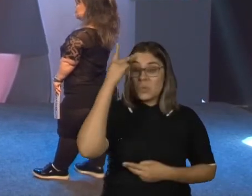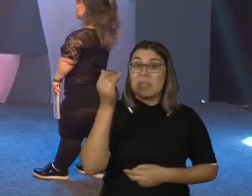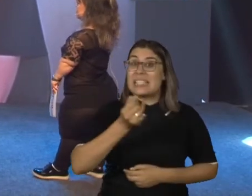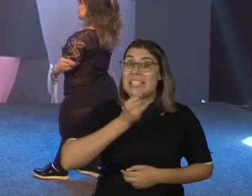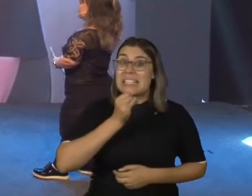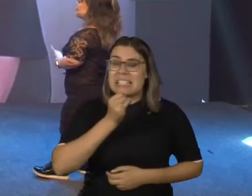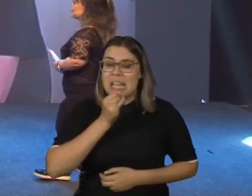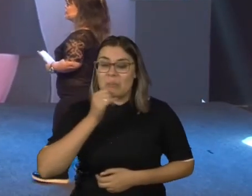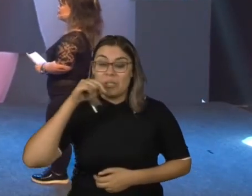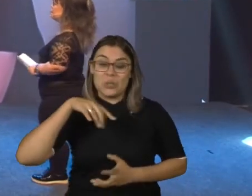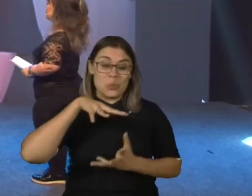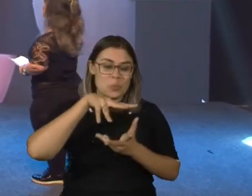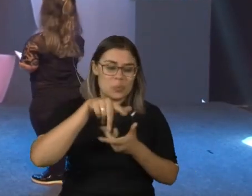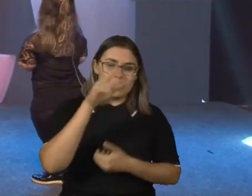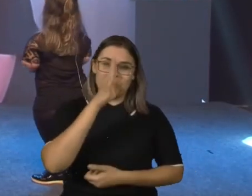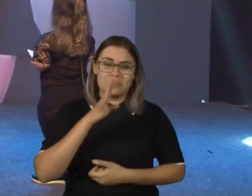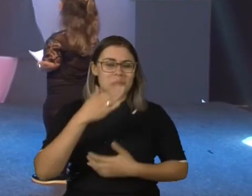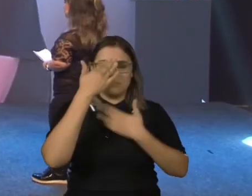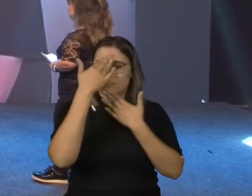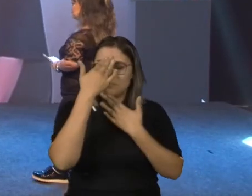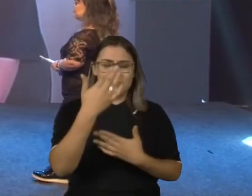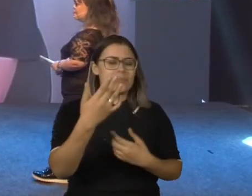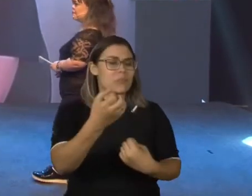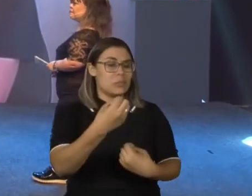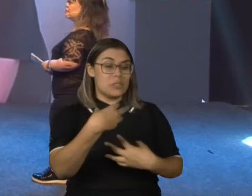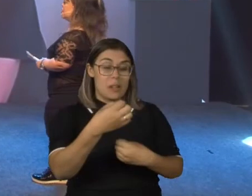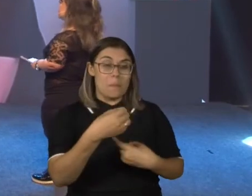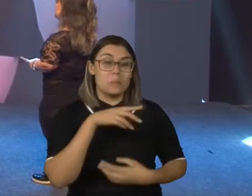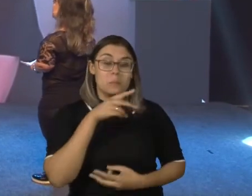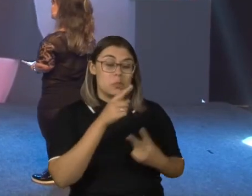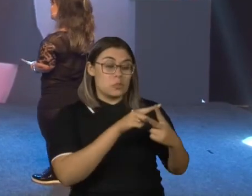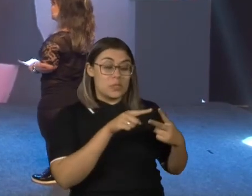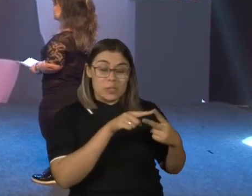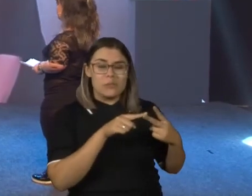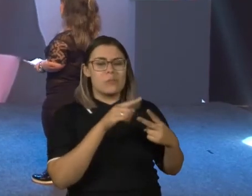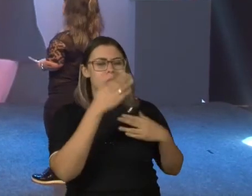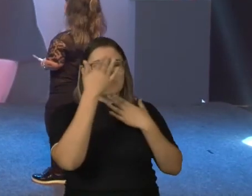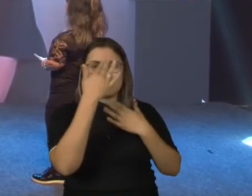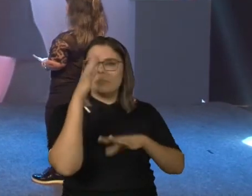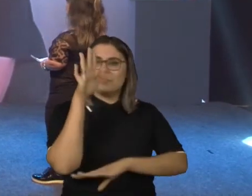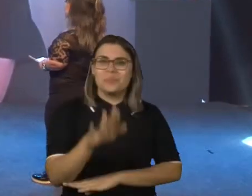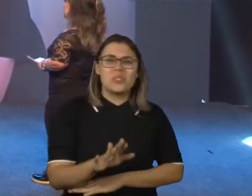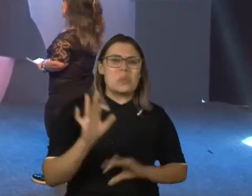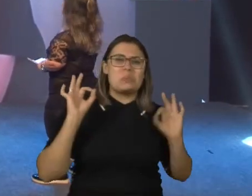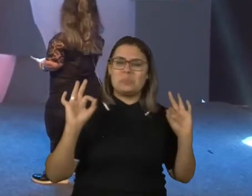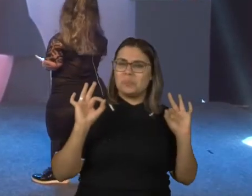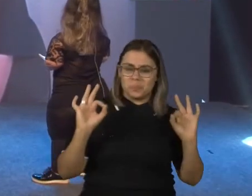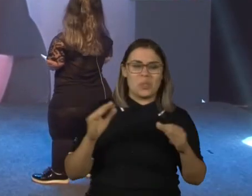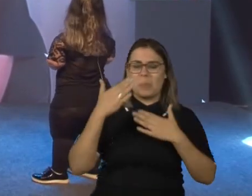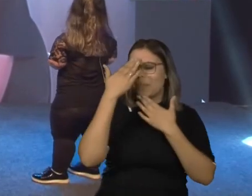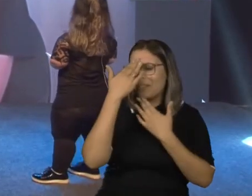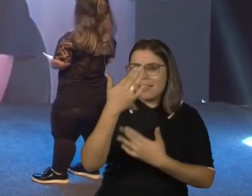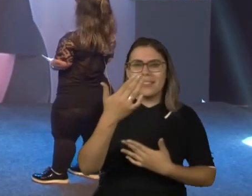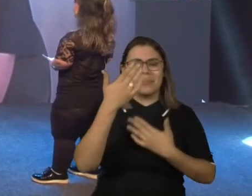movimento inclusivo aqui no Brasil. Muito obrigado pelo ensinamento de vocês nessa tarde incrível, viu? Obrigado, obrigada, Enan, gente,